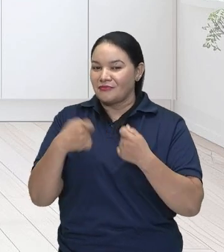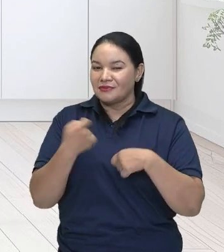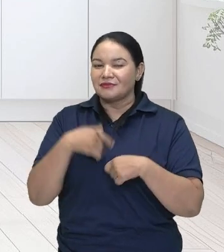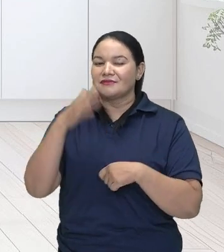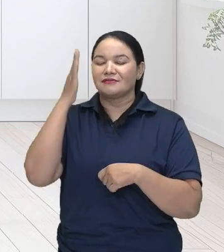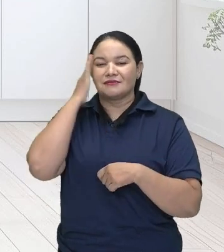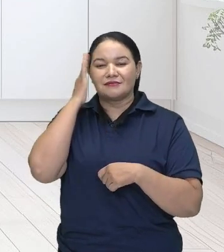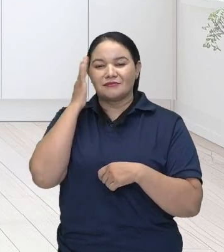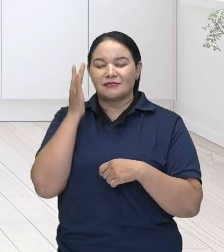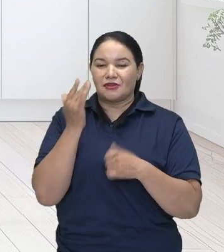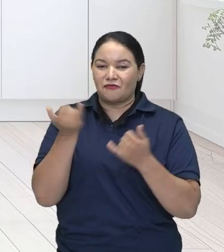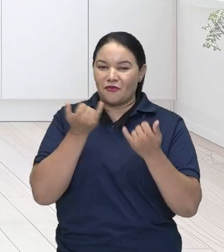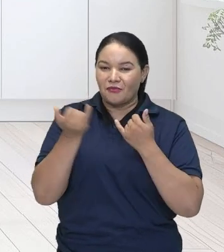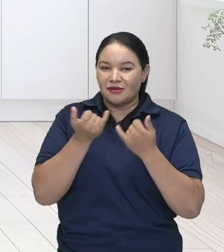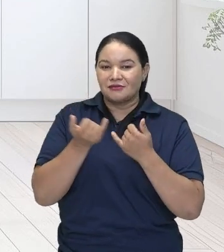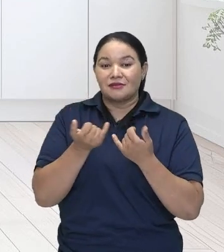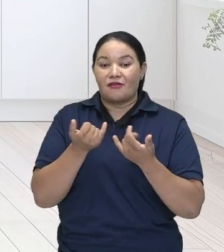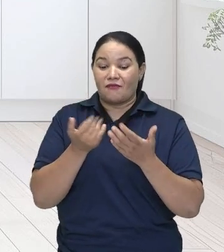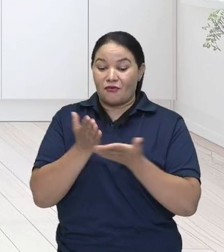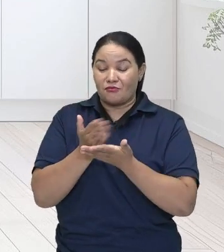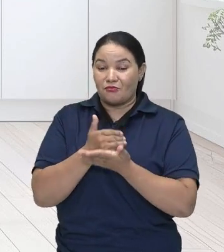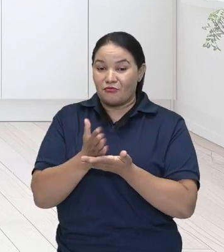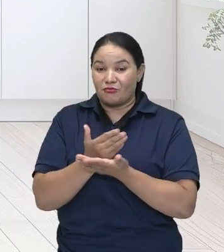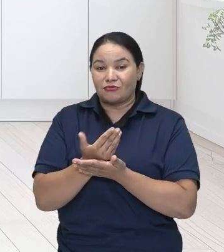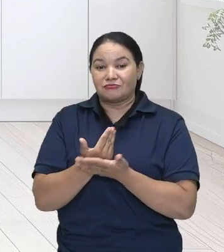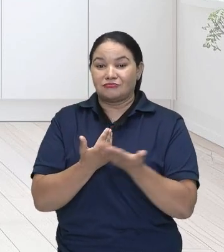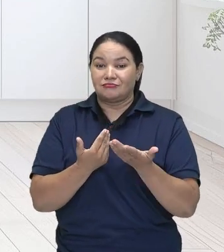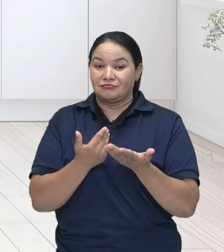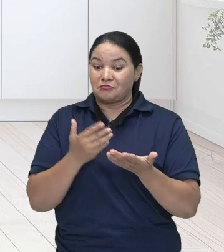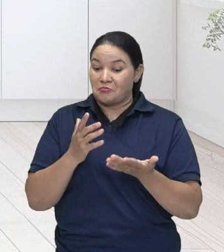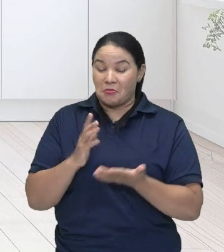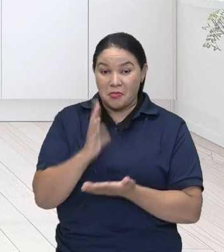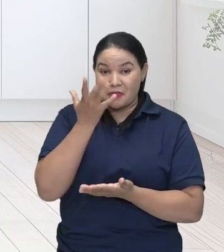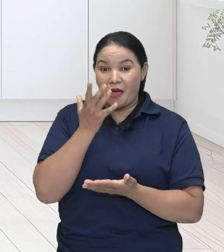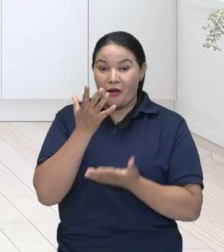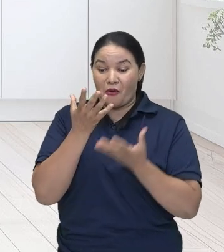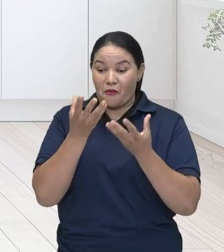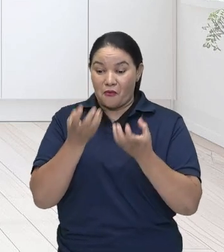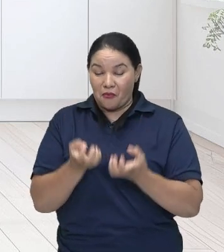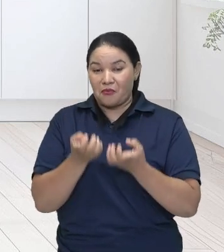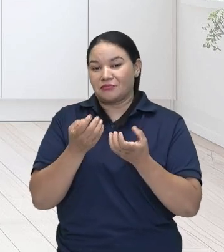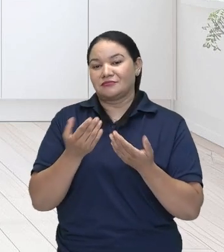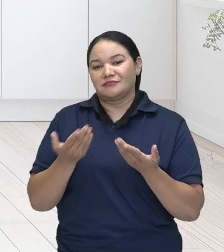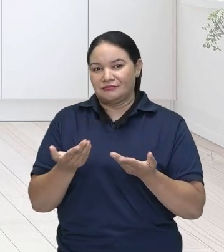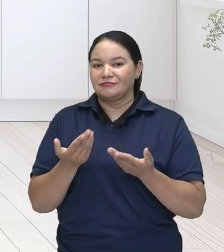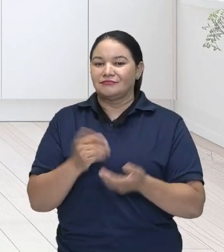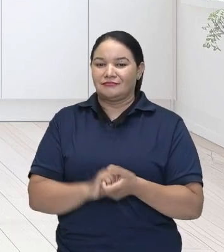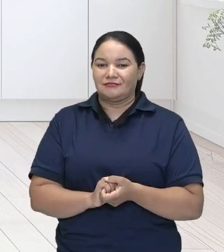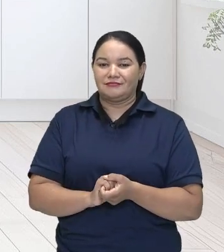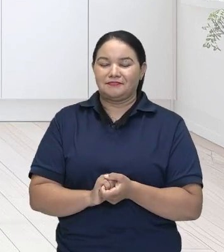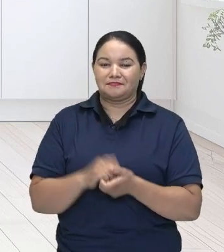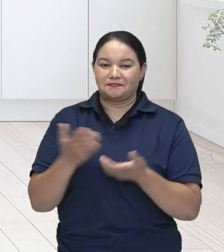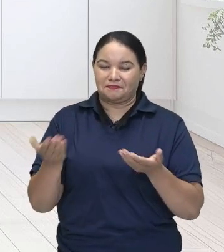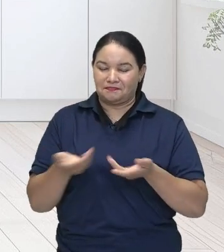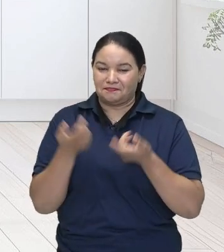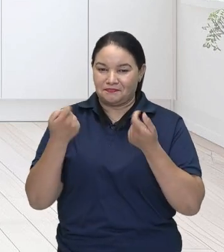corretos, senão, ó, o bolo desanda, não fica um bolo gostoso, tá bom? E assim vamos conhecer,